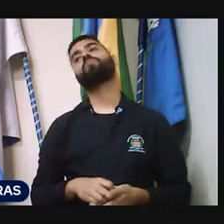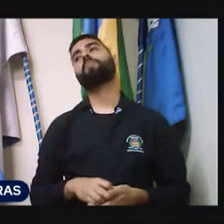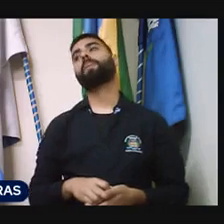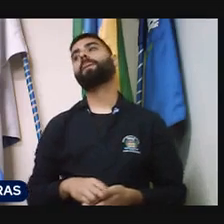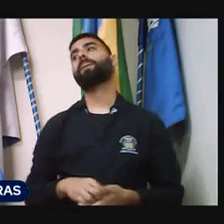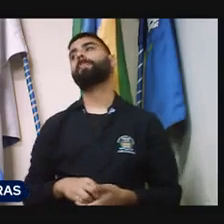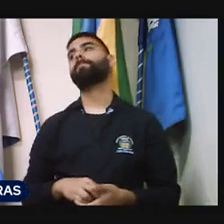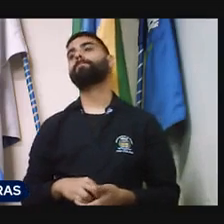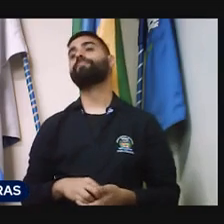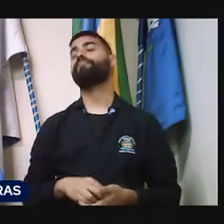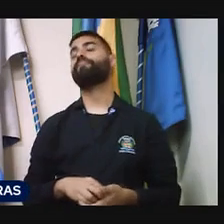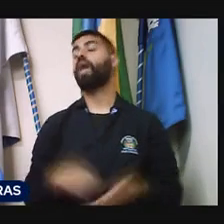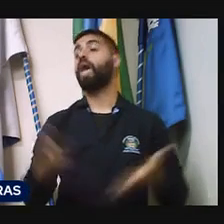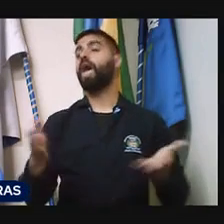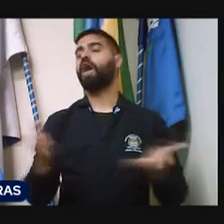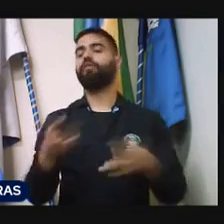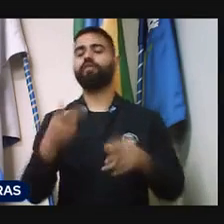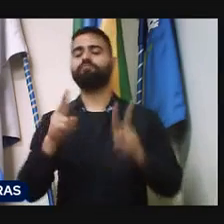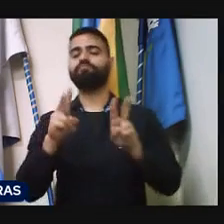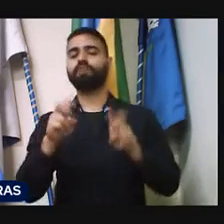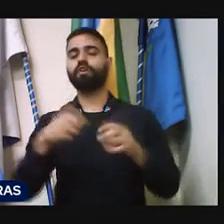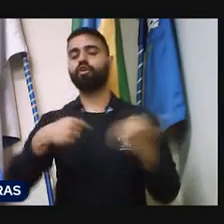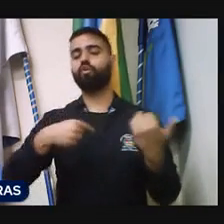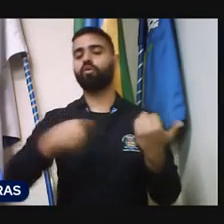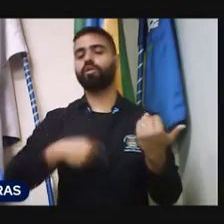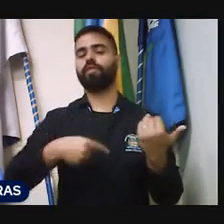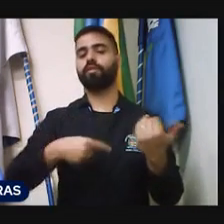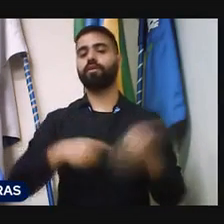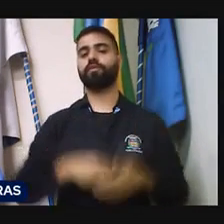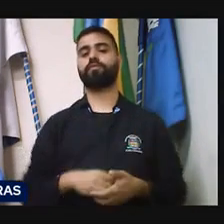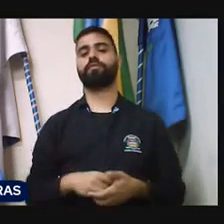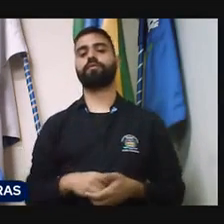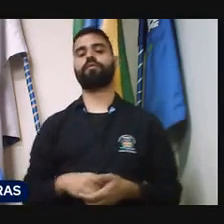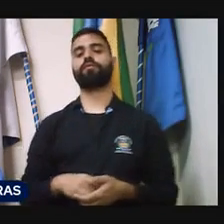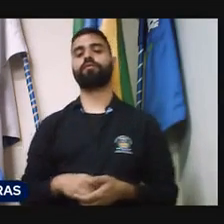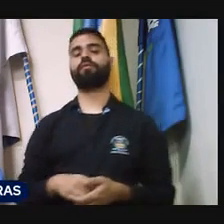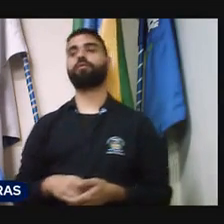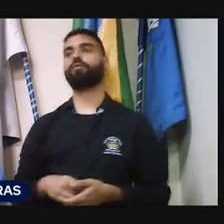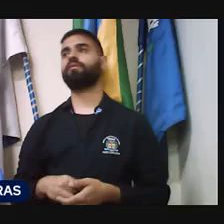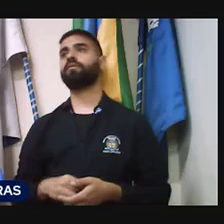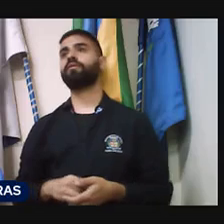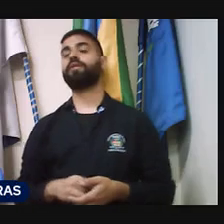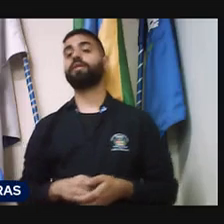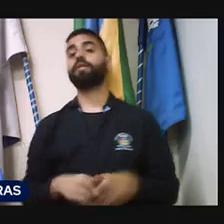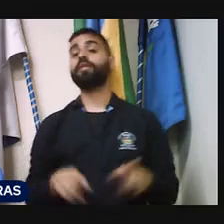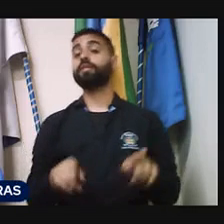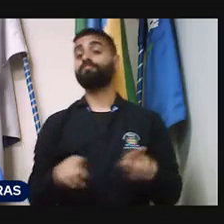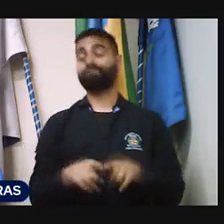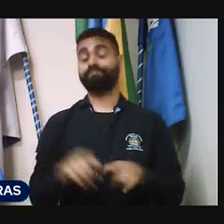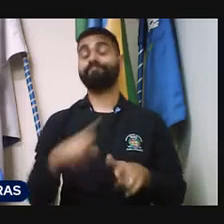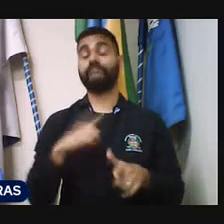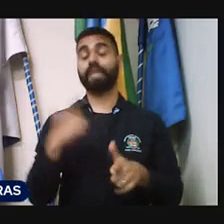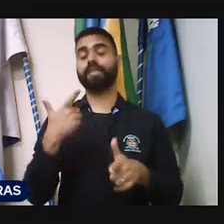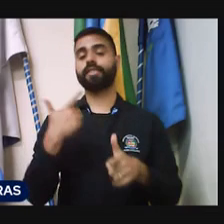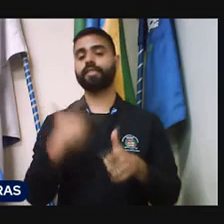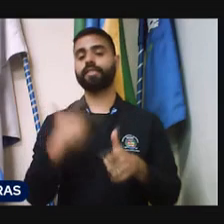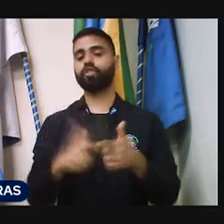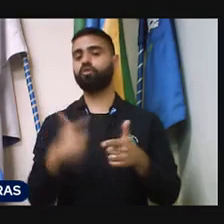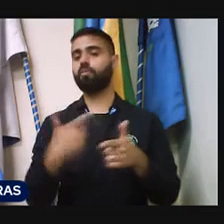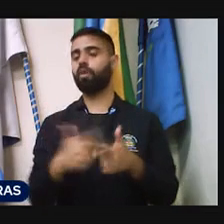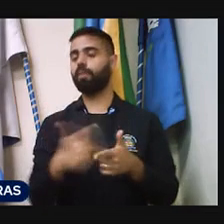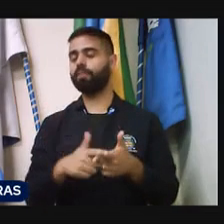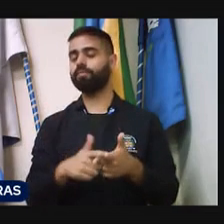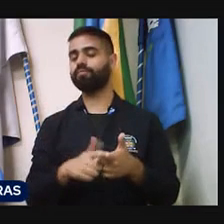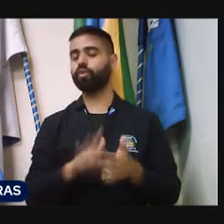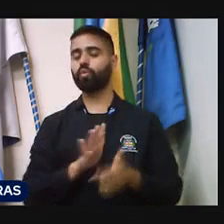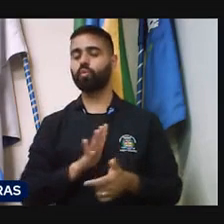trazendo para Conservatória a gente também se der para lá com um problema muito ruim